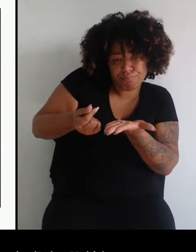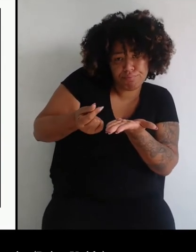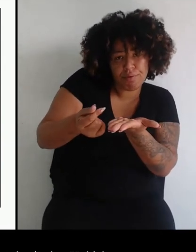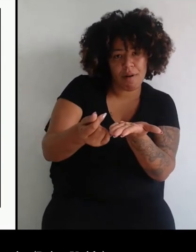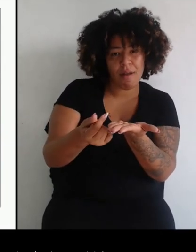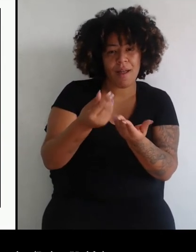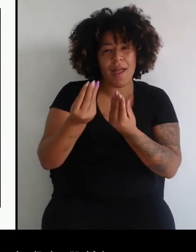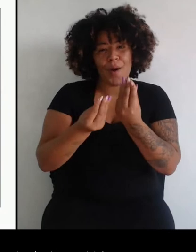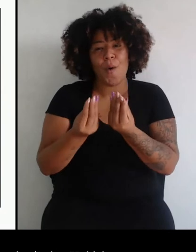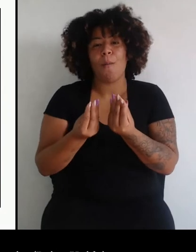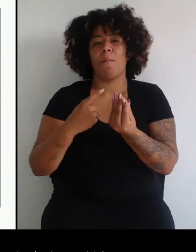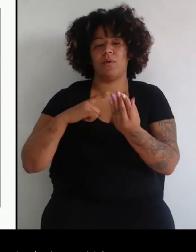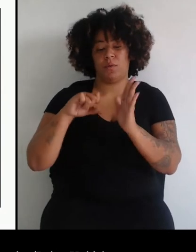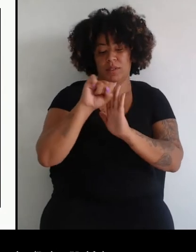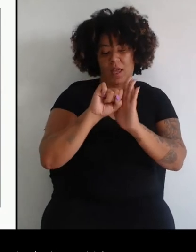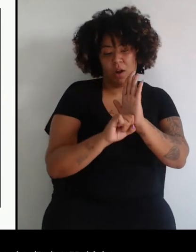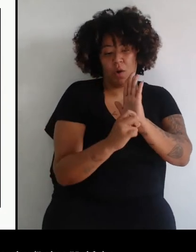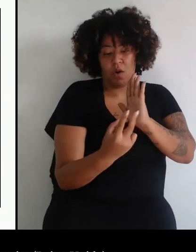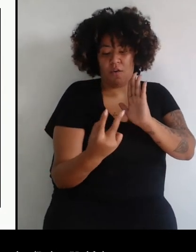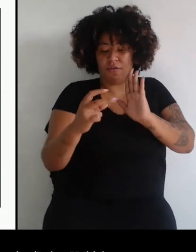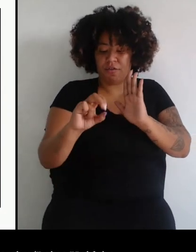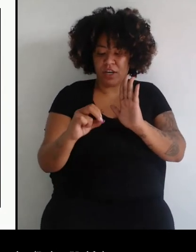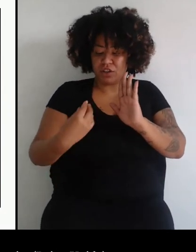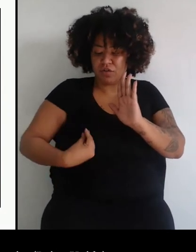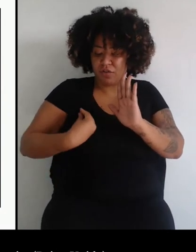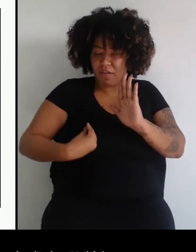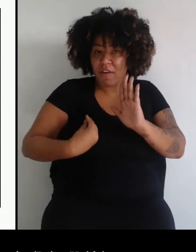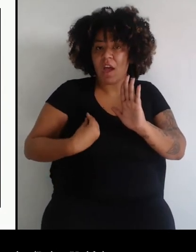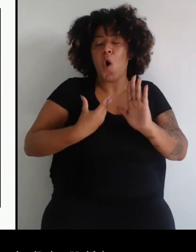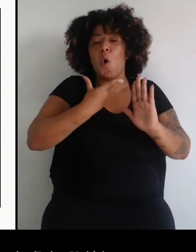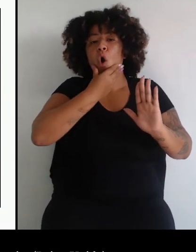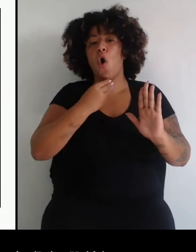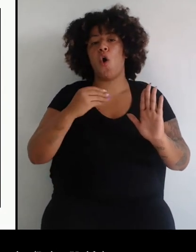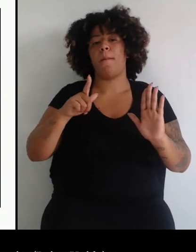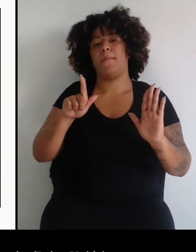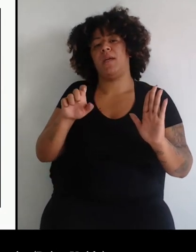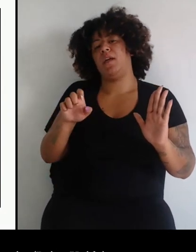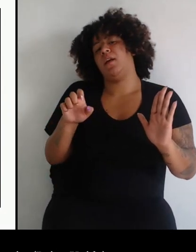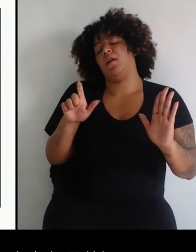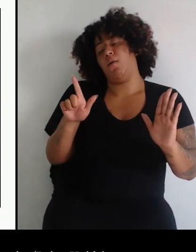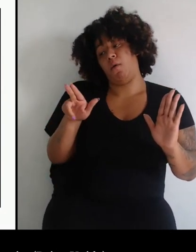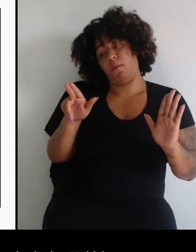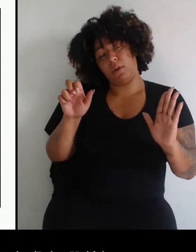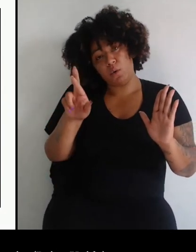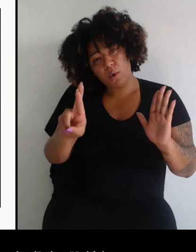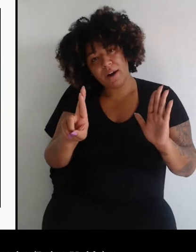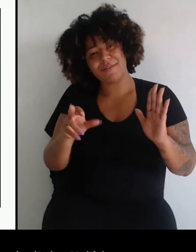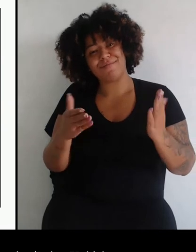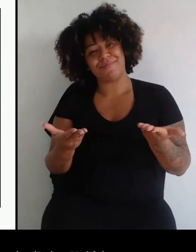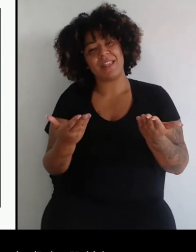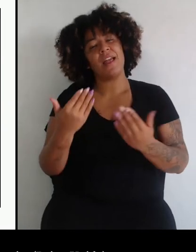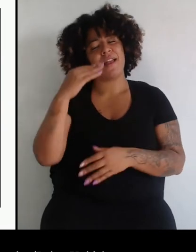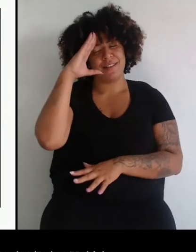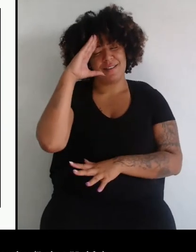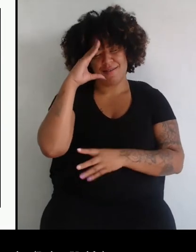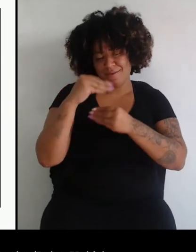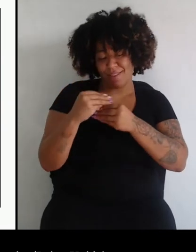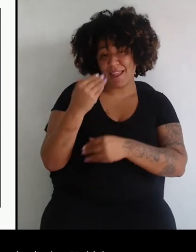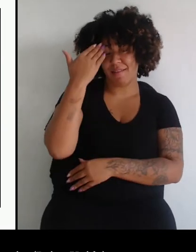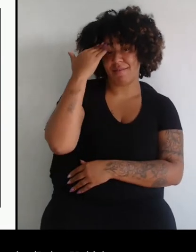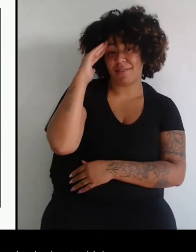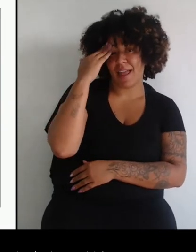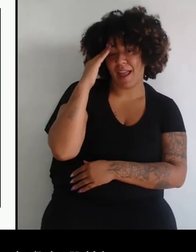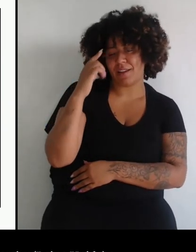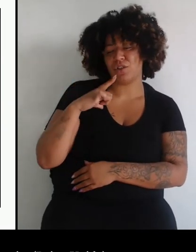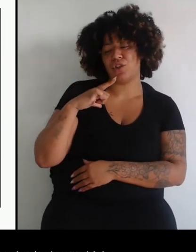século 20 toda esse tipo de coisa ajuda a entender ou misturar todo esse